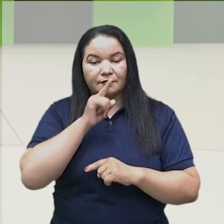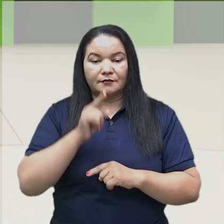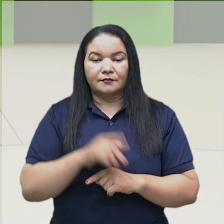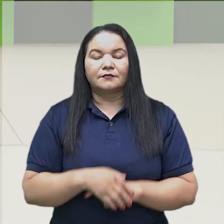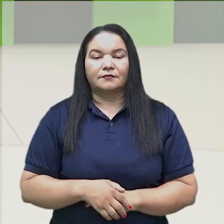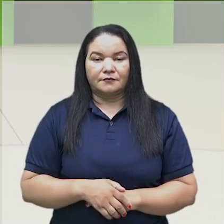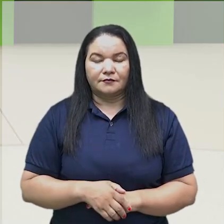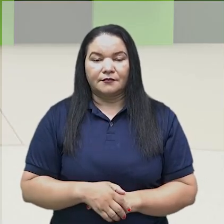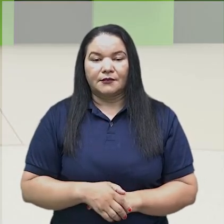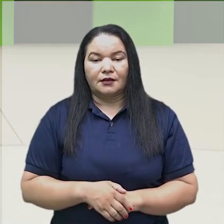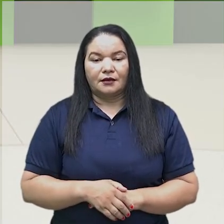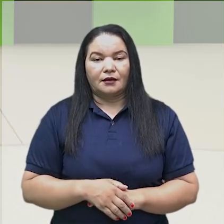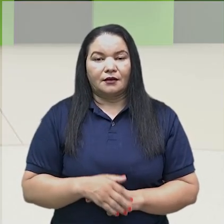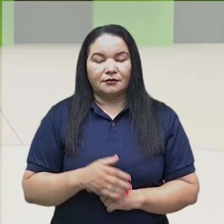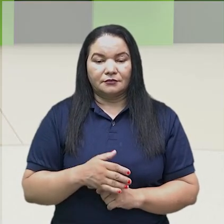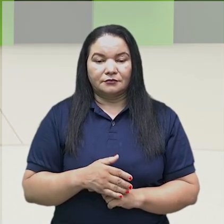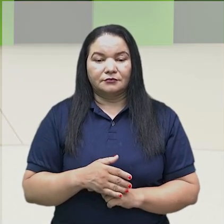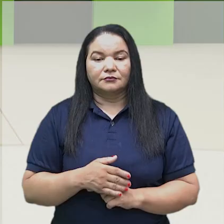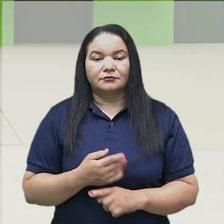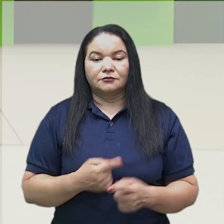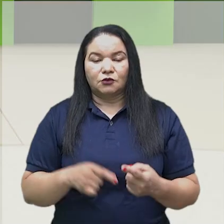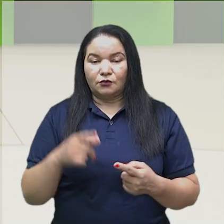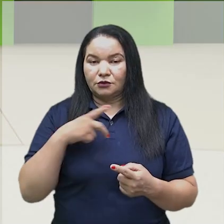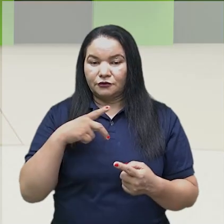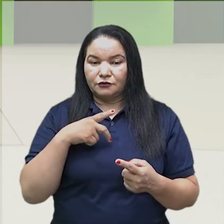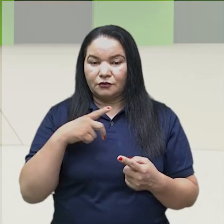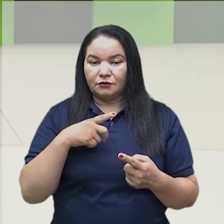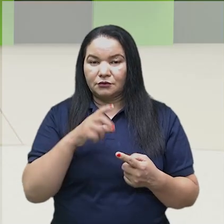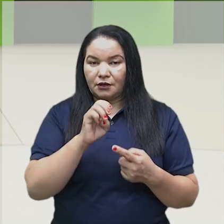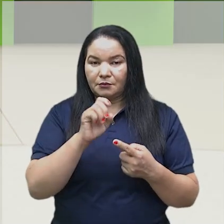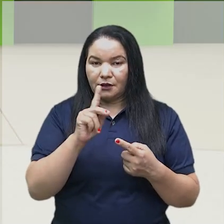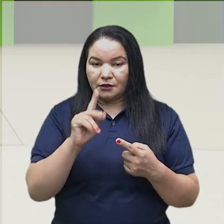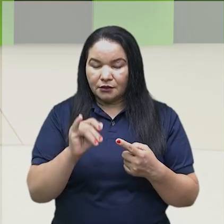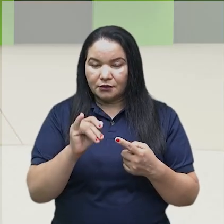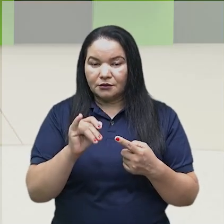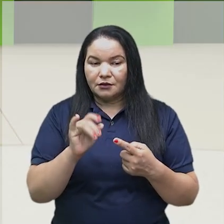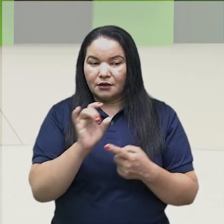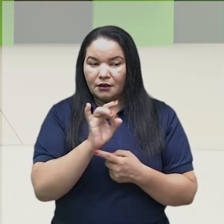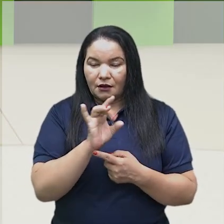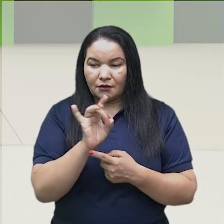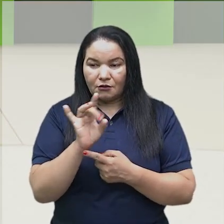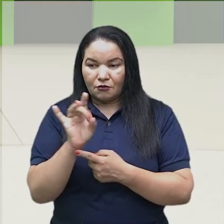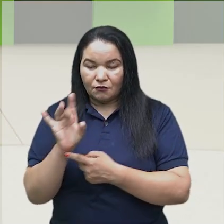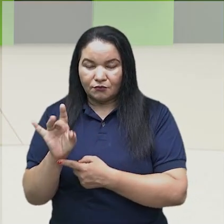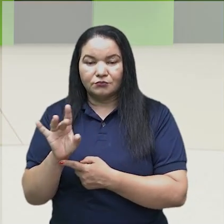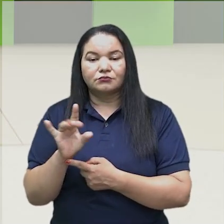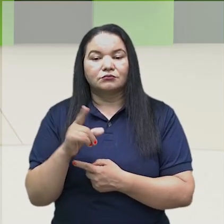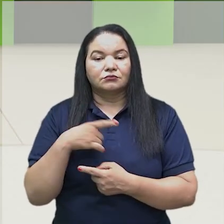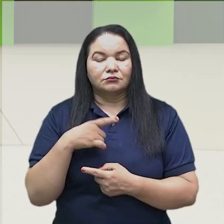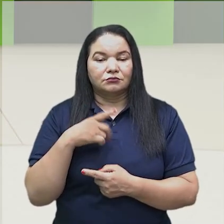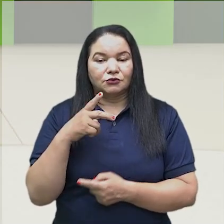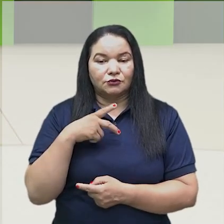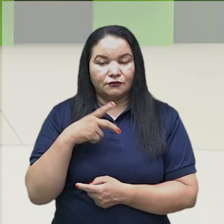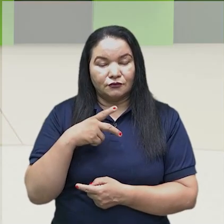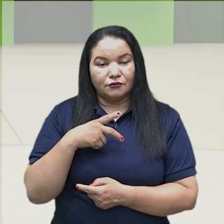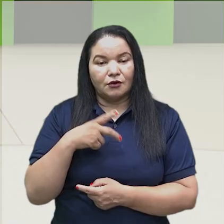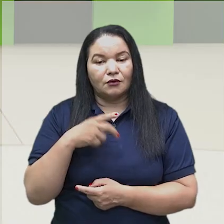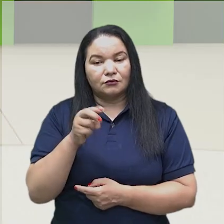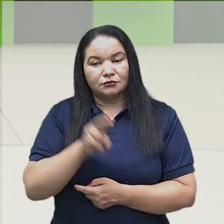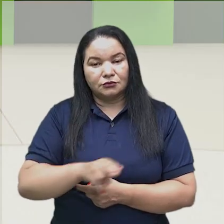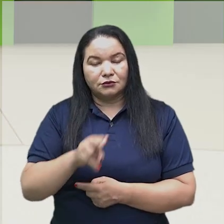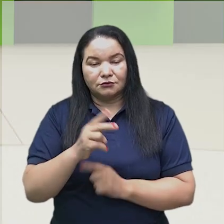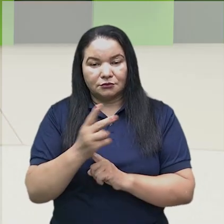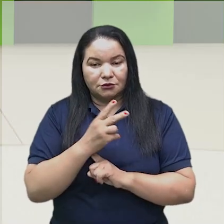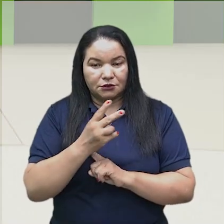integridade. Então, gente, o EPI é o individual, né? É o que cada um vai utilizar ali individualmente para